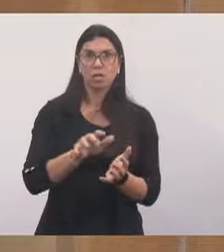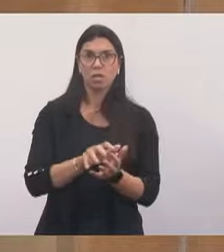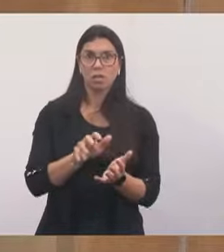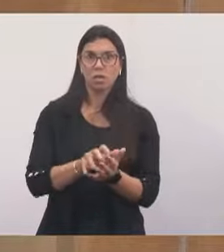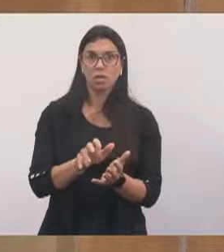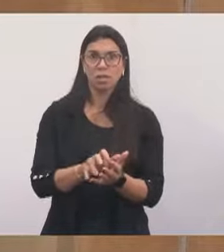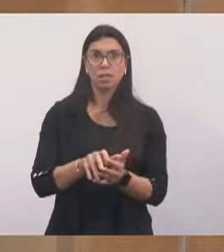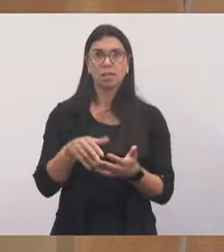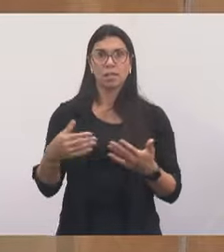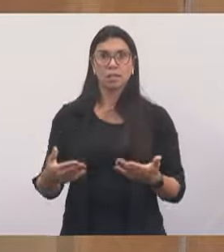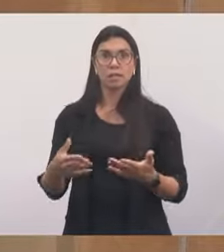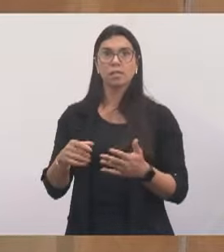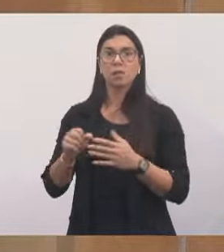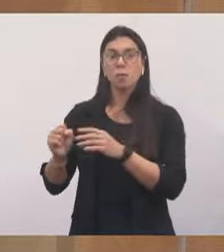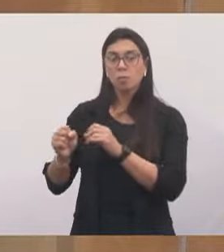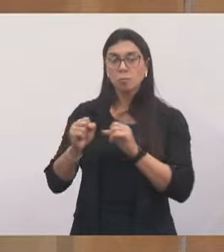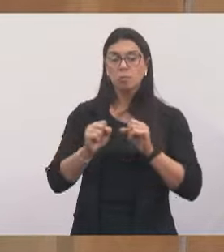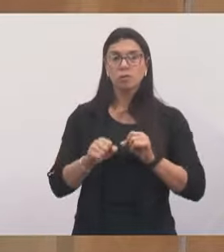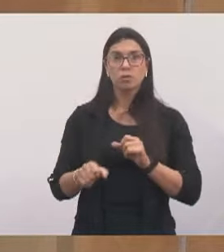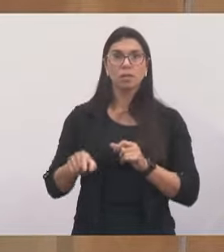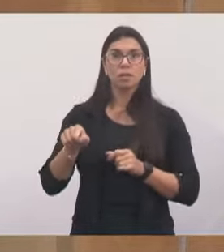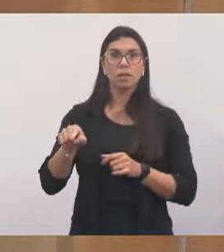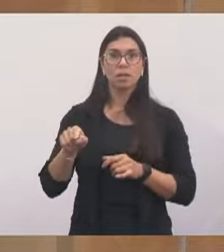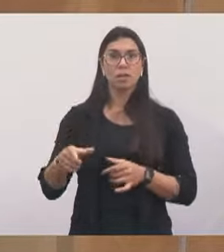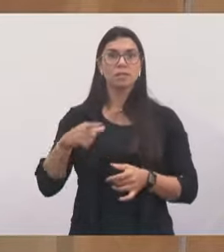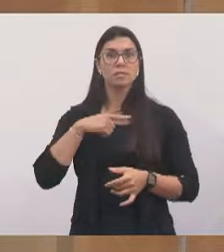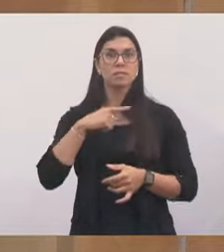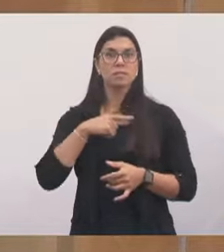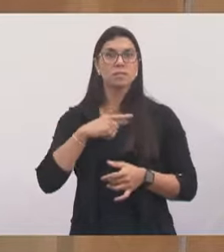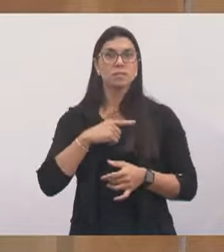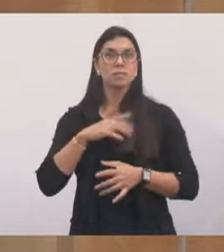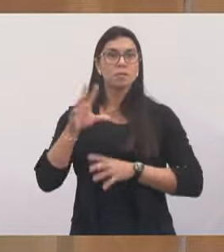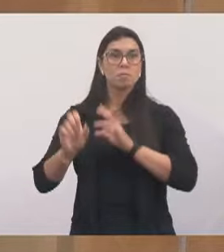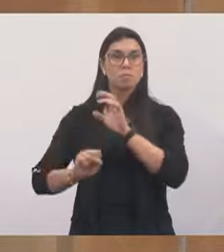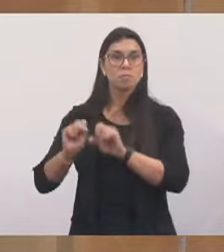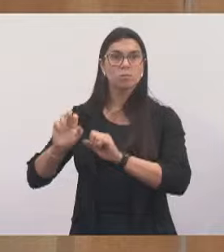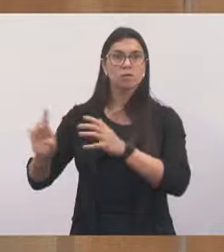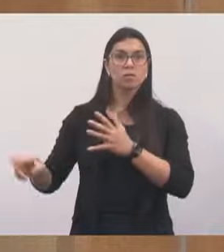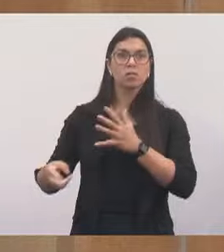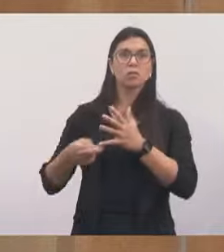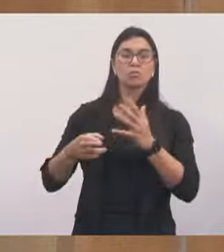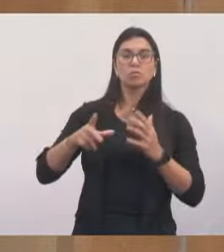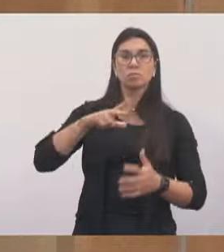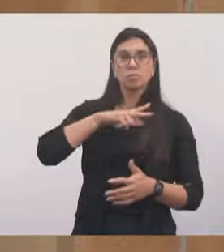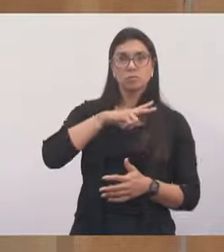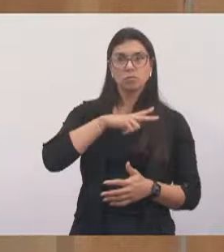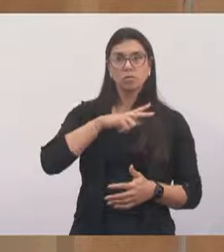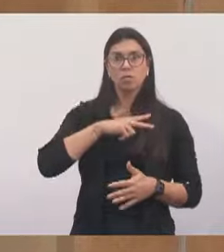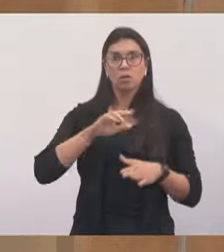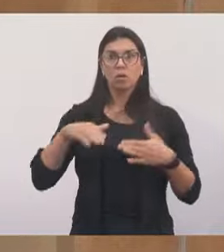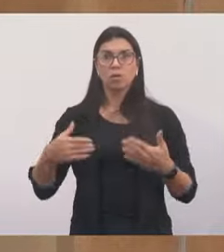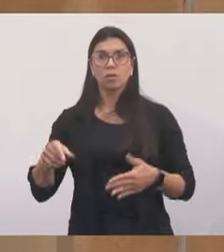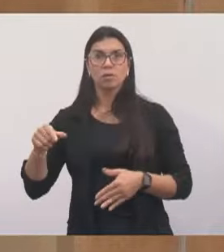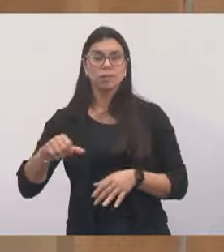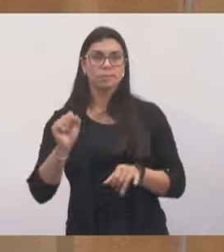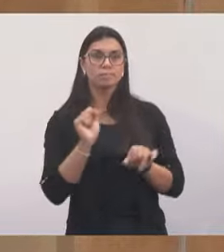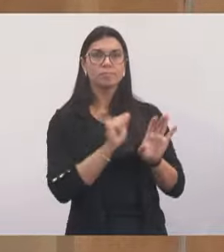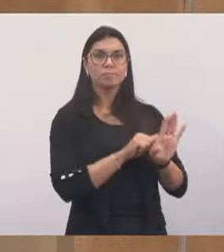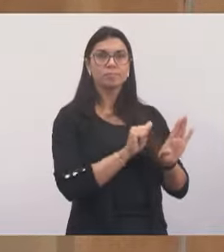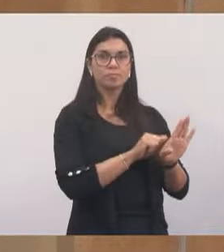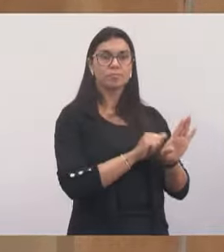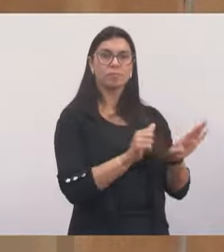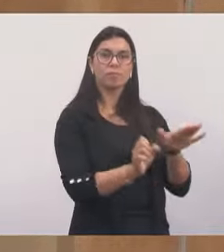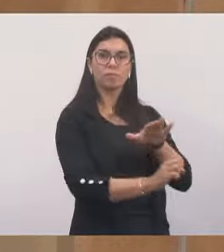credibilidade para poder buscar recurso privado, por exemplo. hora que você vai batendo numa empresa e você tem lá